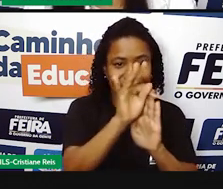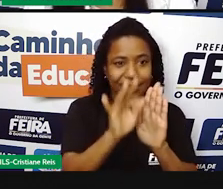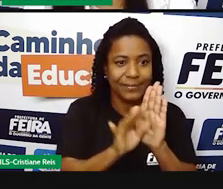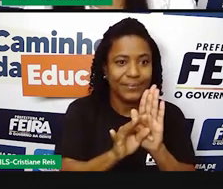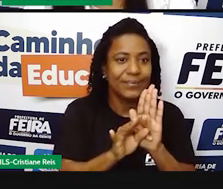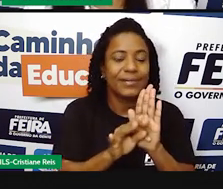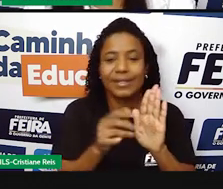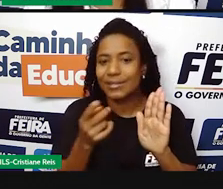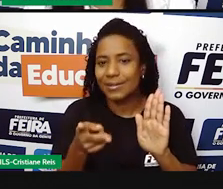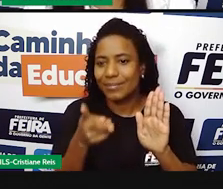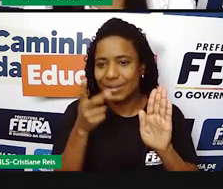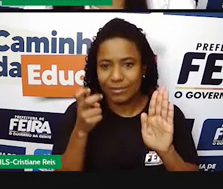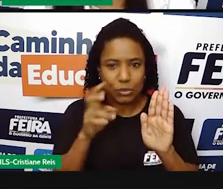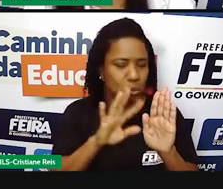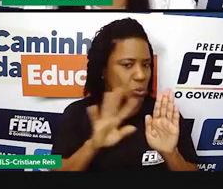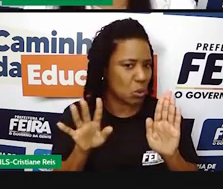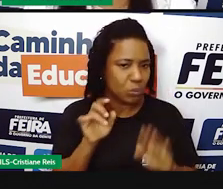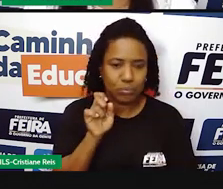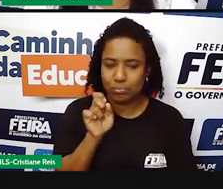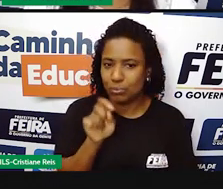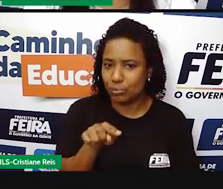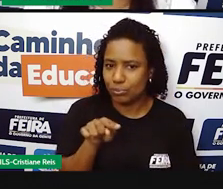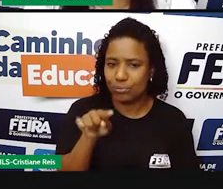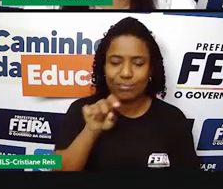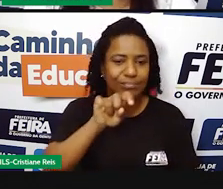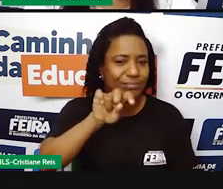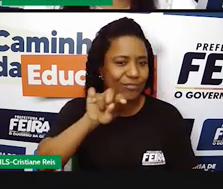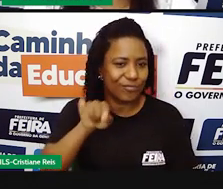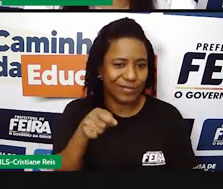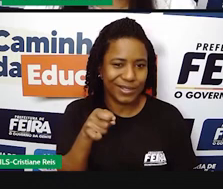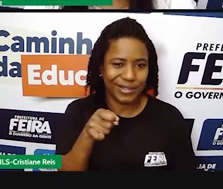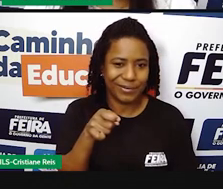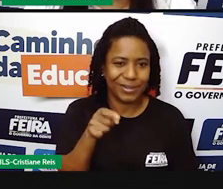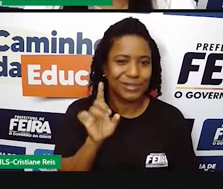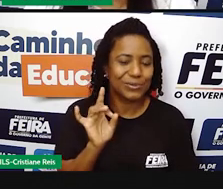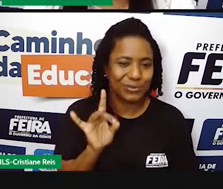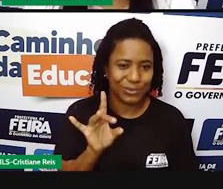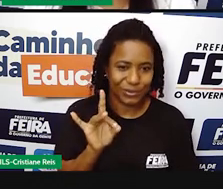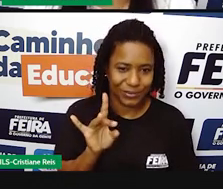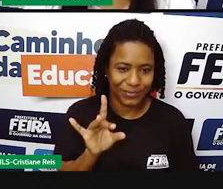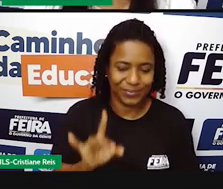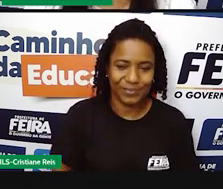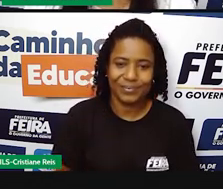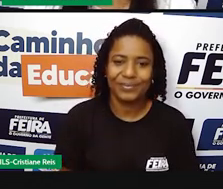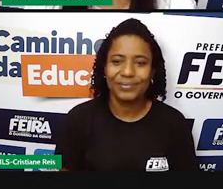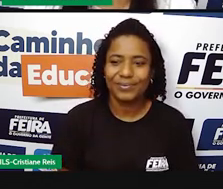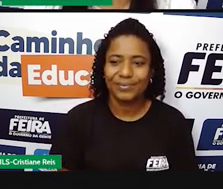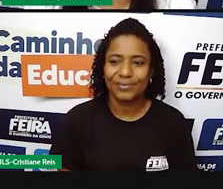observa só essas duas pontuações, né? O ponto final e a vírgula também.